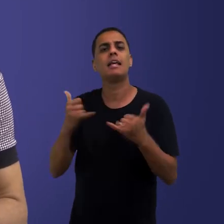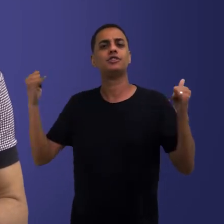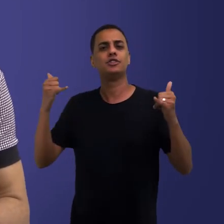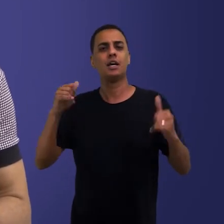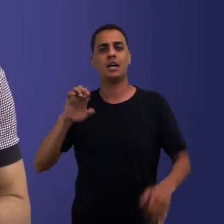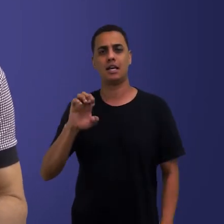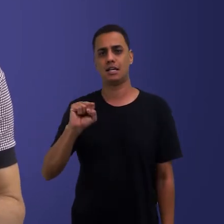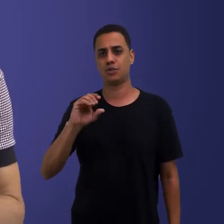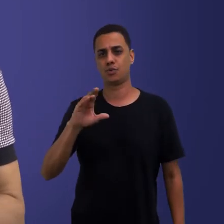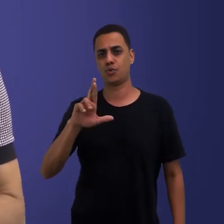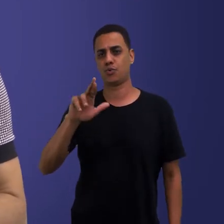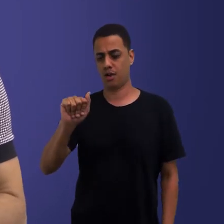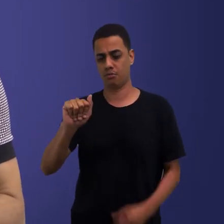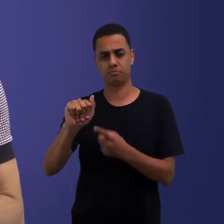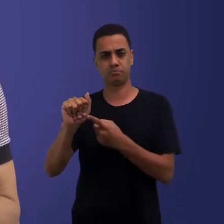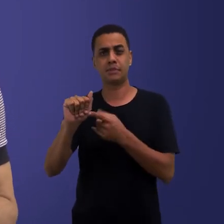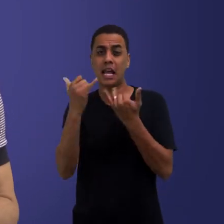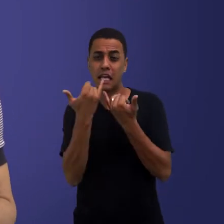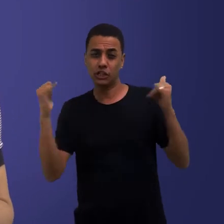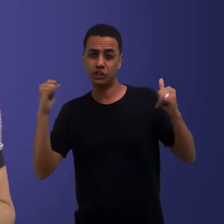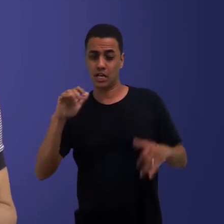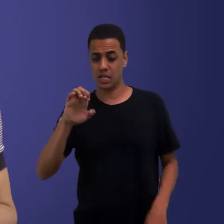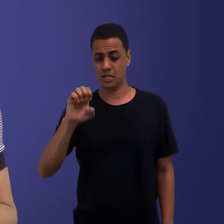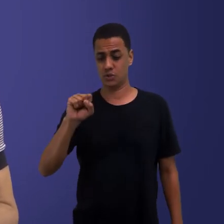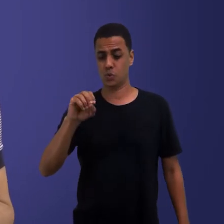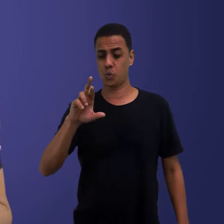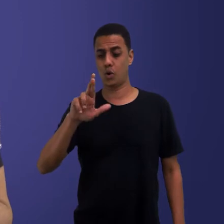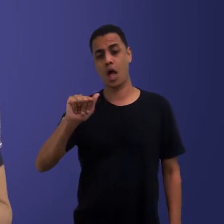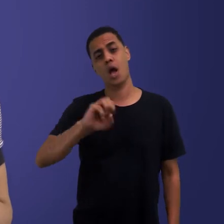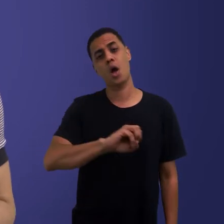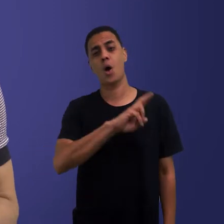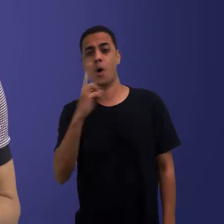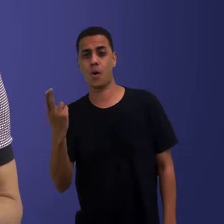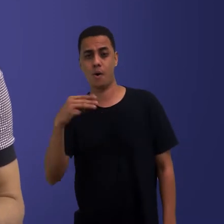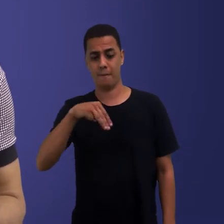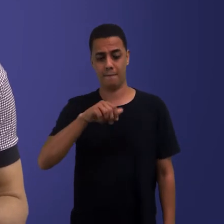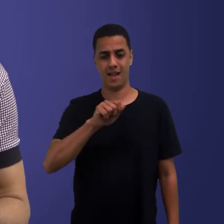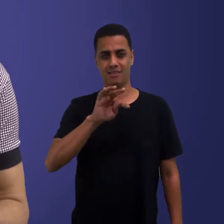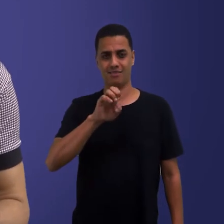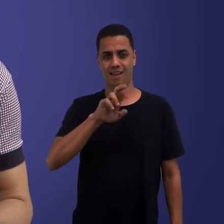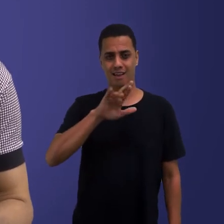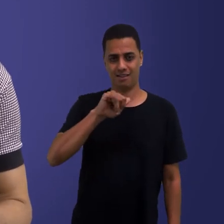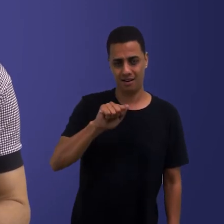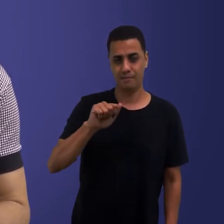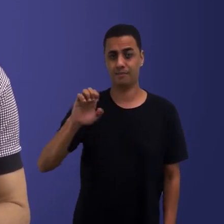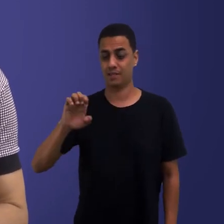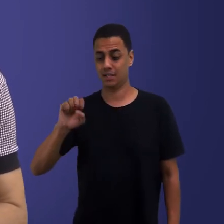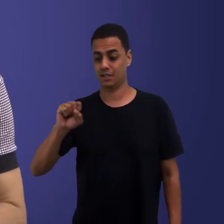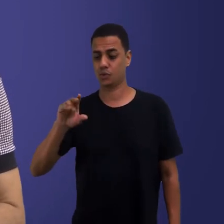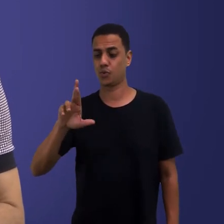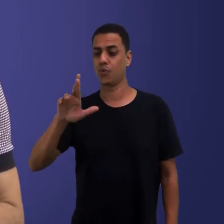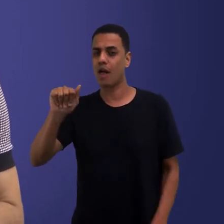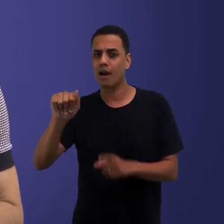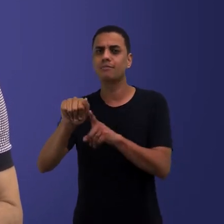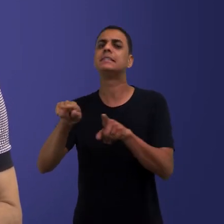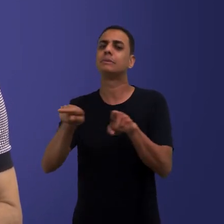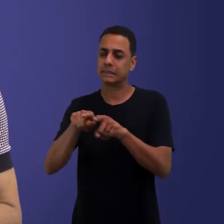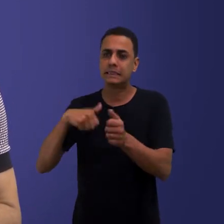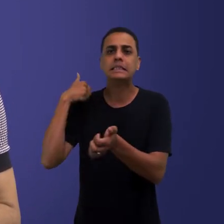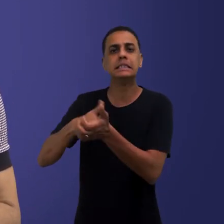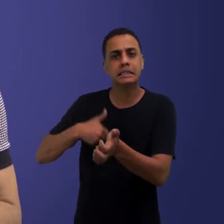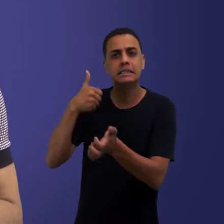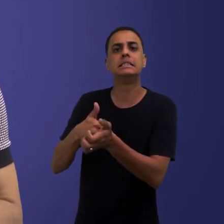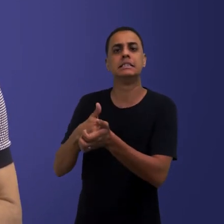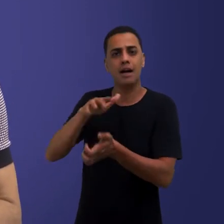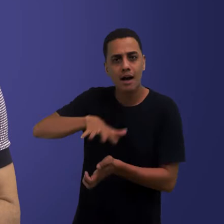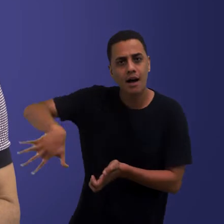escura. Matéria escura e energia escura resumem um dos maiores enigmas da história da astronomia.